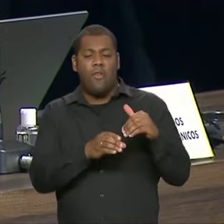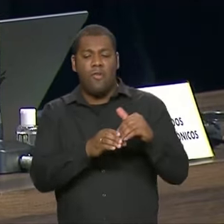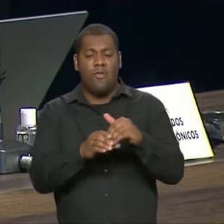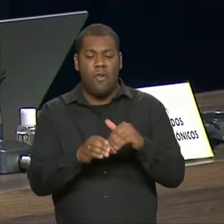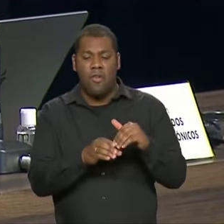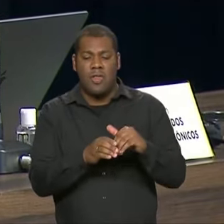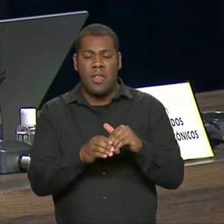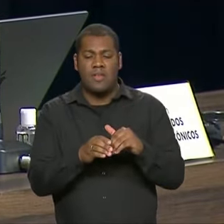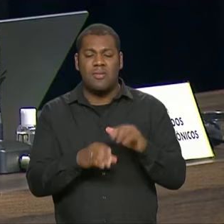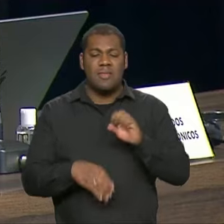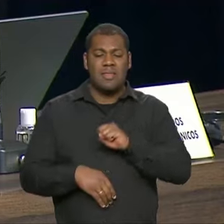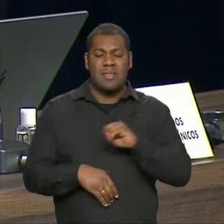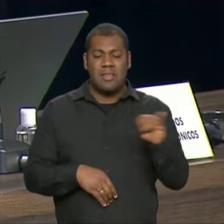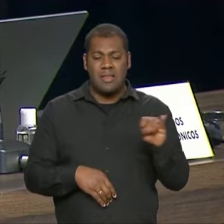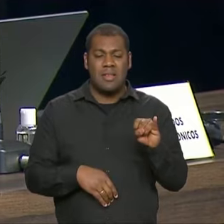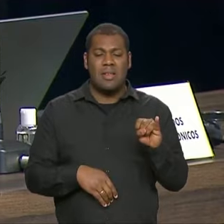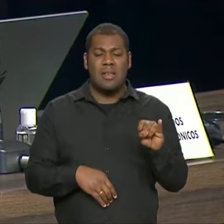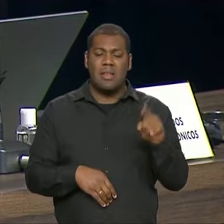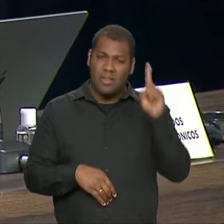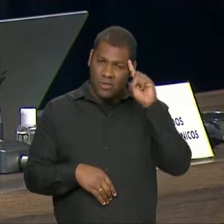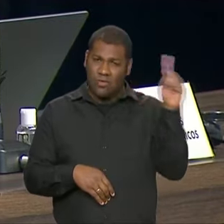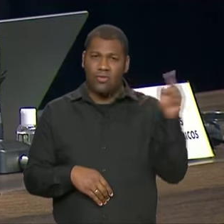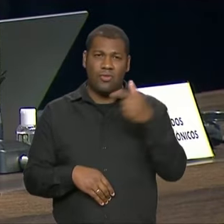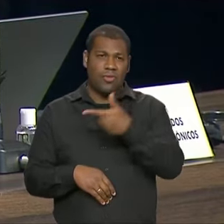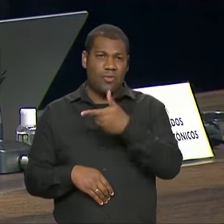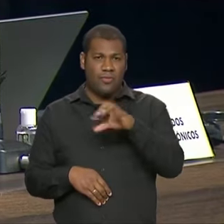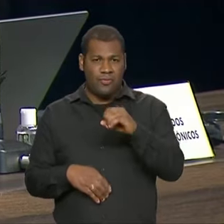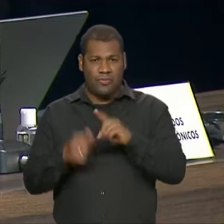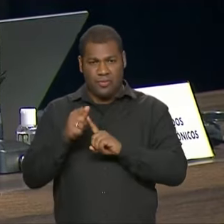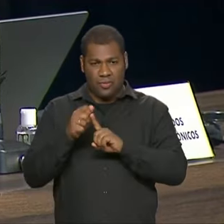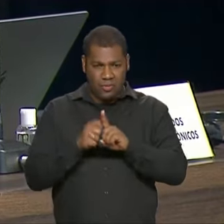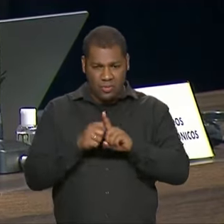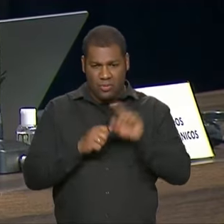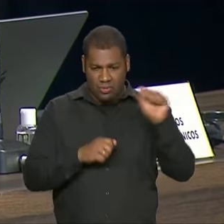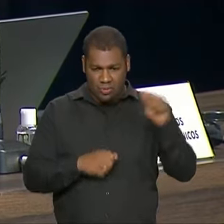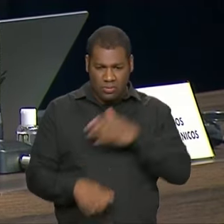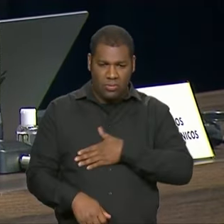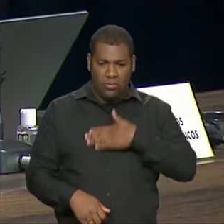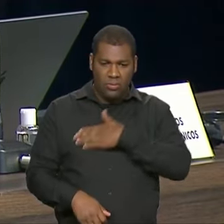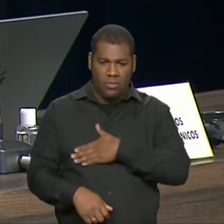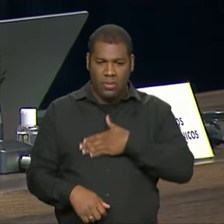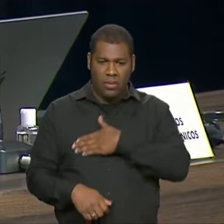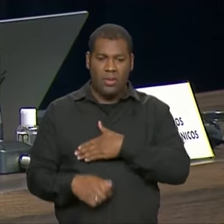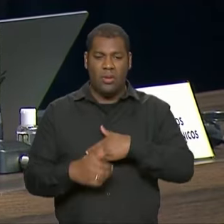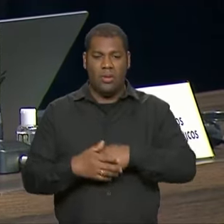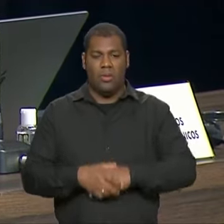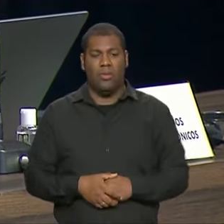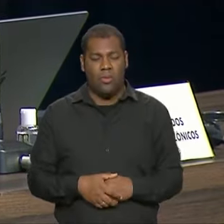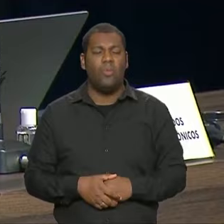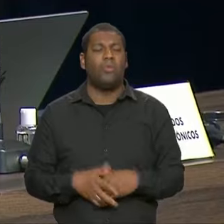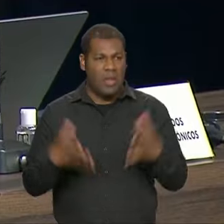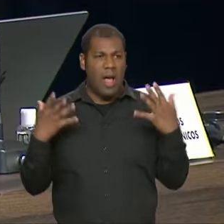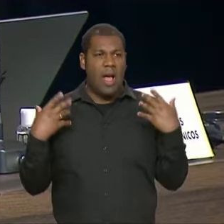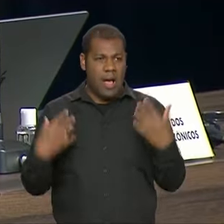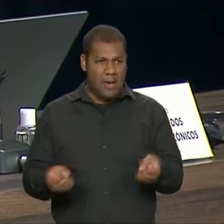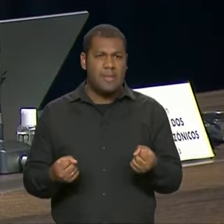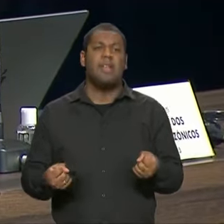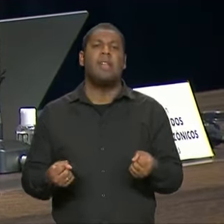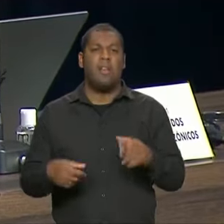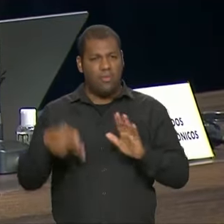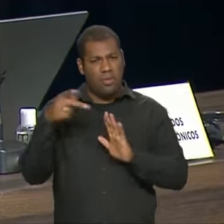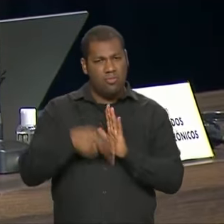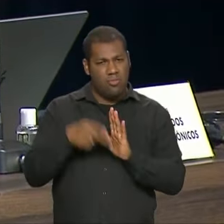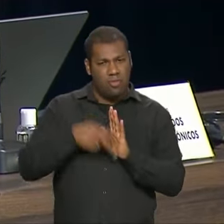pudéssemos fazer isso em 20 de agosto. E todos disseram sim para o Yasuni, todos levantaram a sua mão.